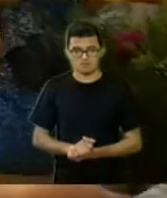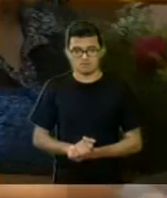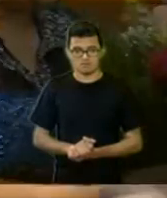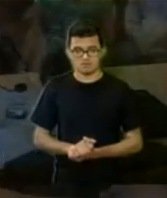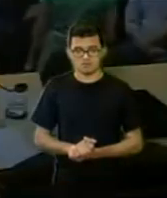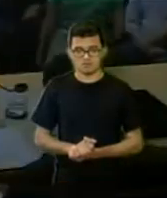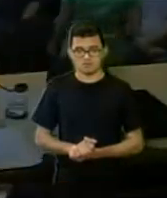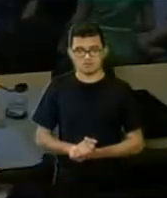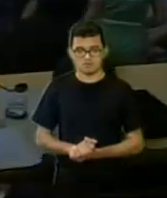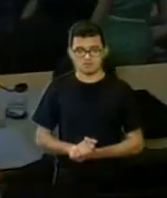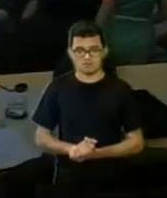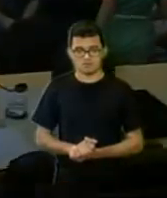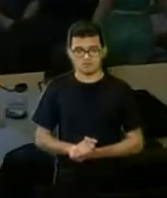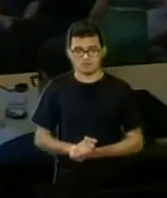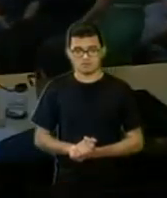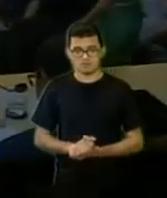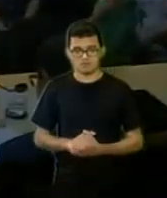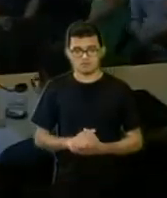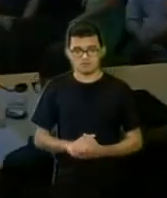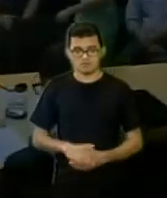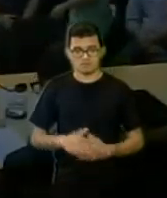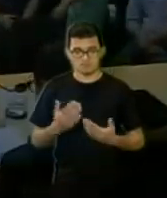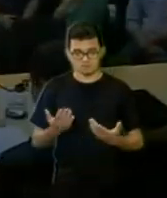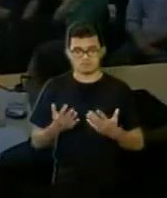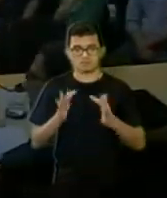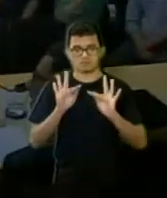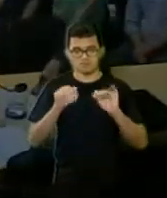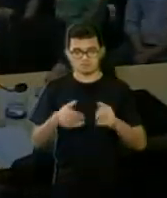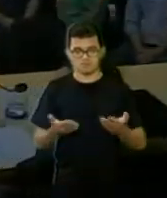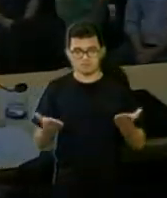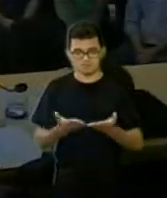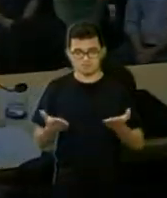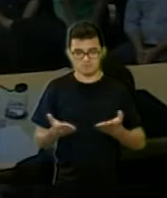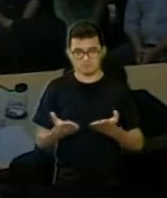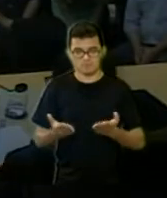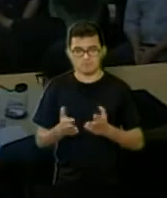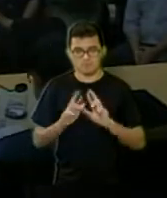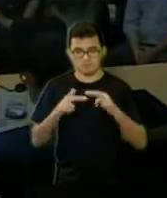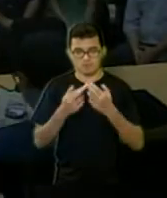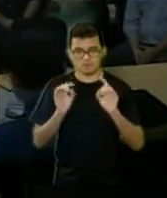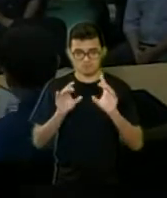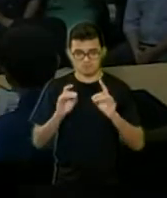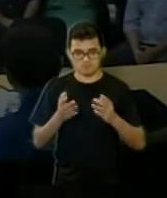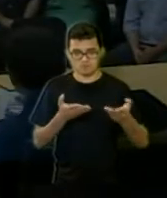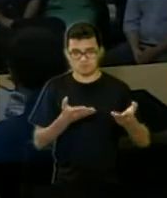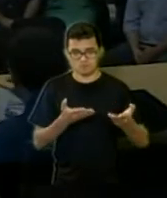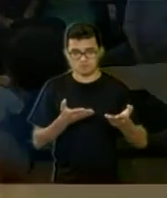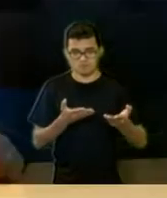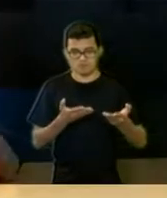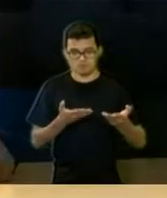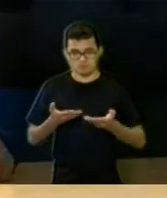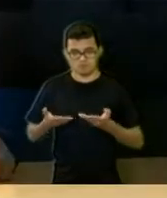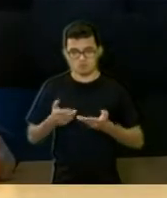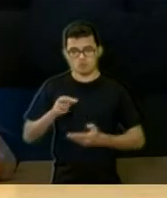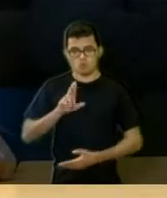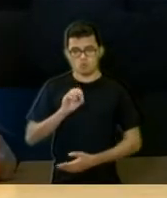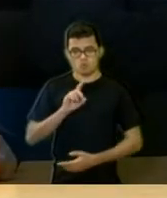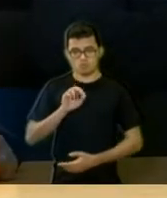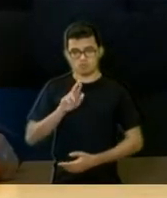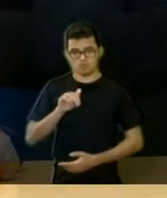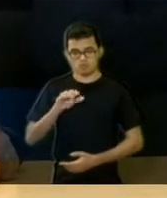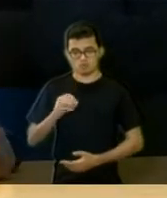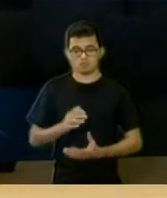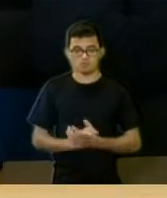Para o encerramento desta sessão solene da Câmara Municipal de Araraquara, com a palavra, vereador Rodrigo Martins. Bom,